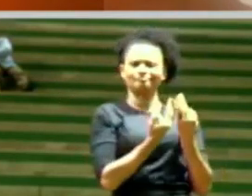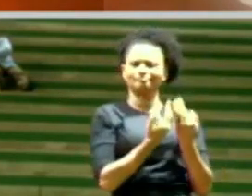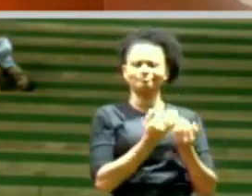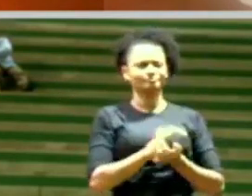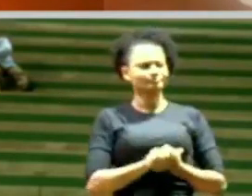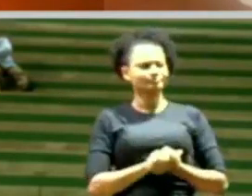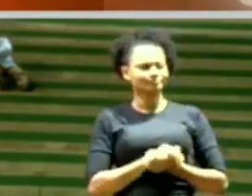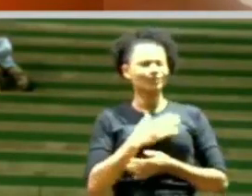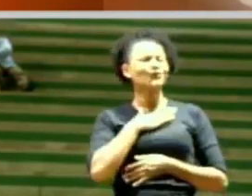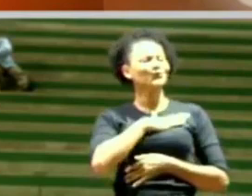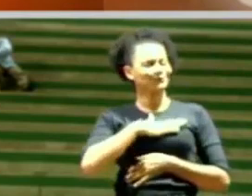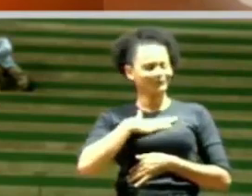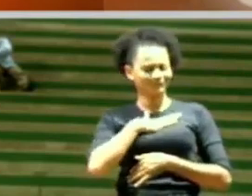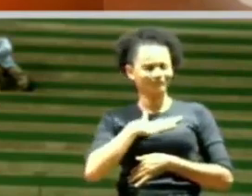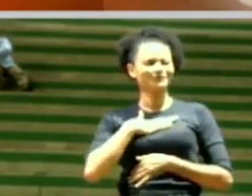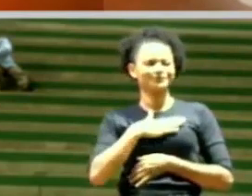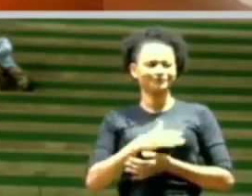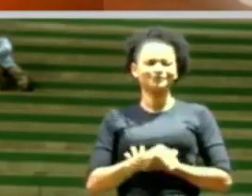Aí eu gosto disso aqui.